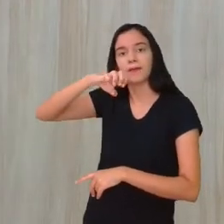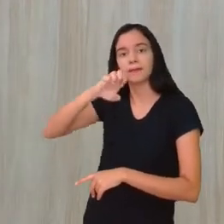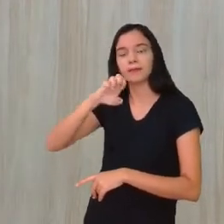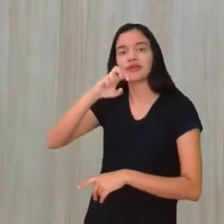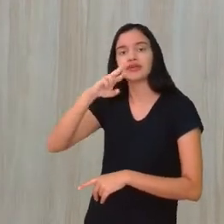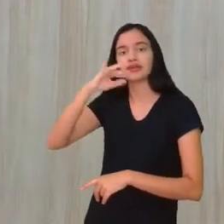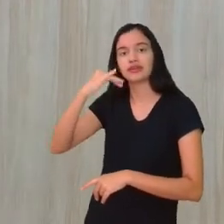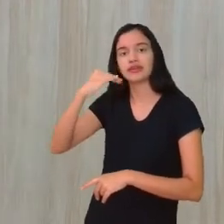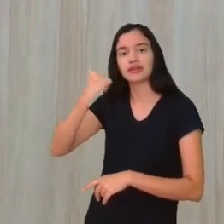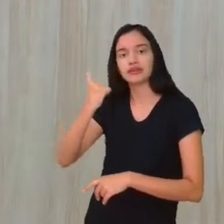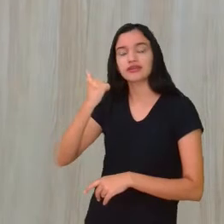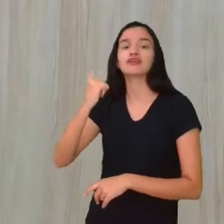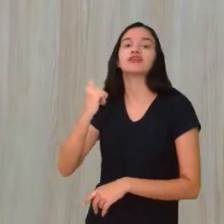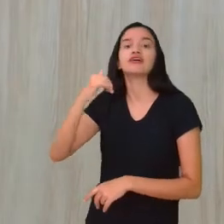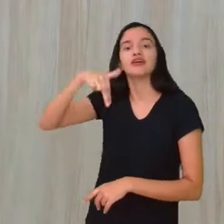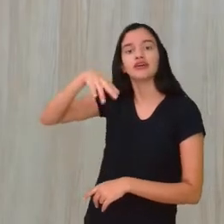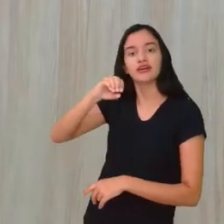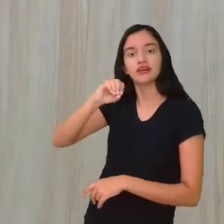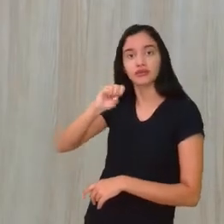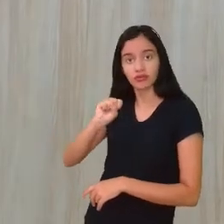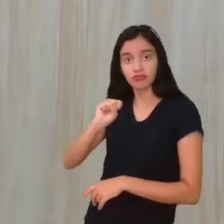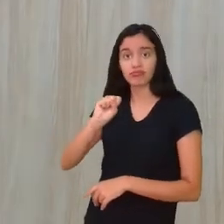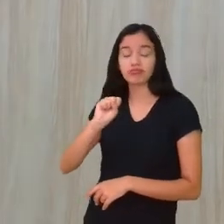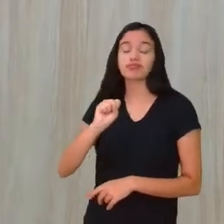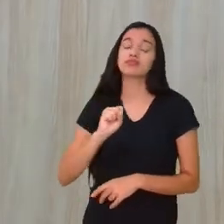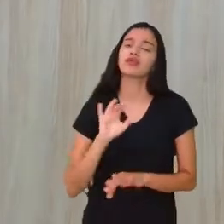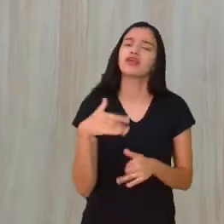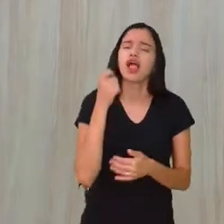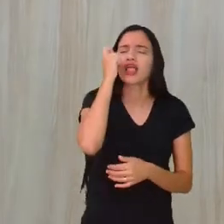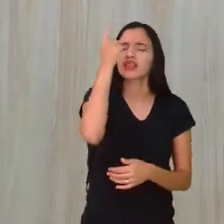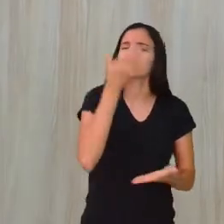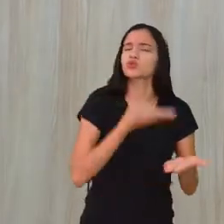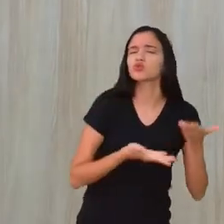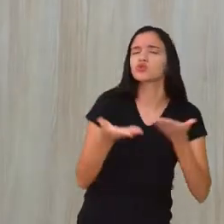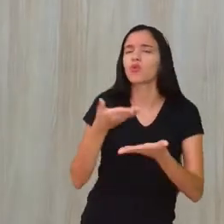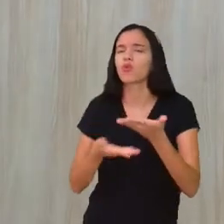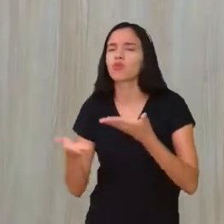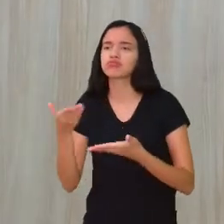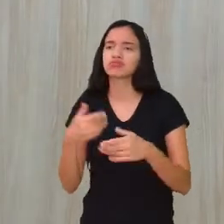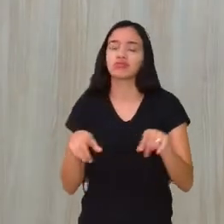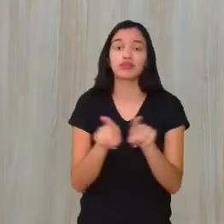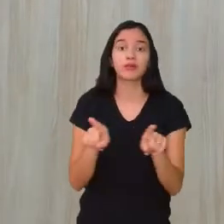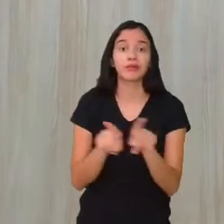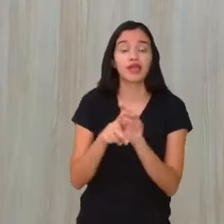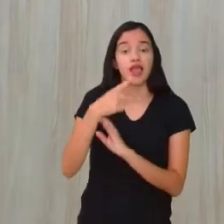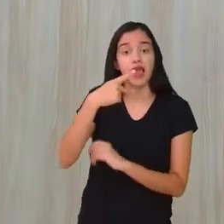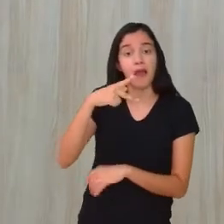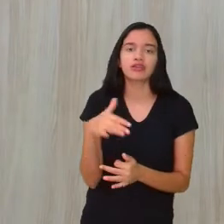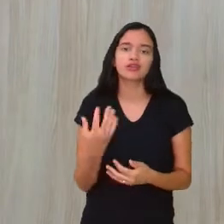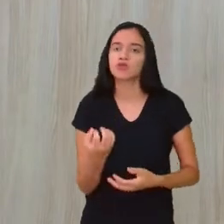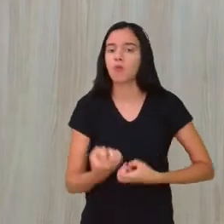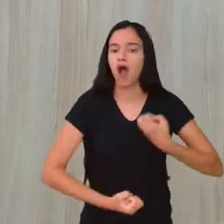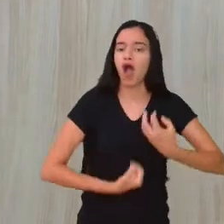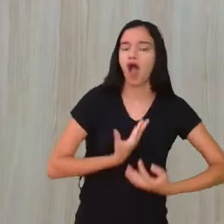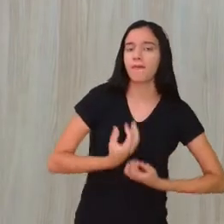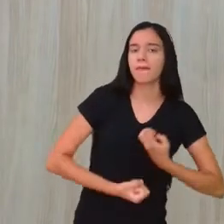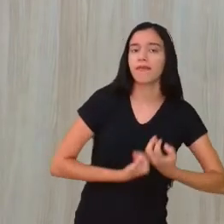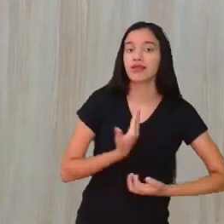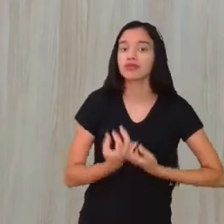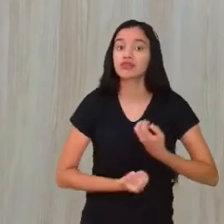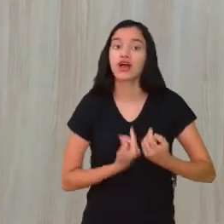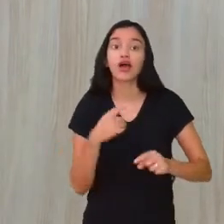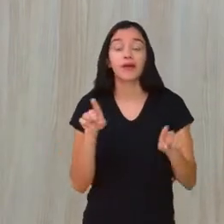copal, la sal, el agua, las calaveritas de azúcar, el pan de Docinhos, né, muerto, também